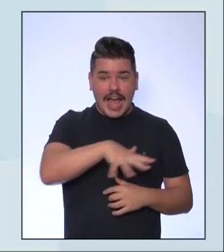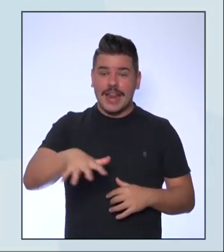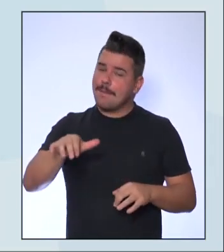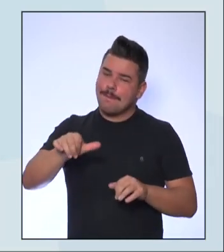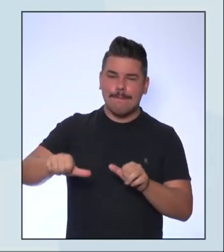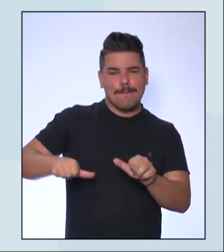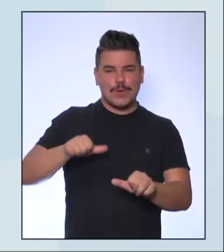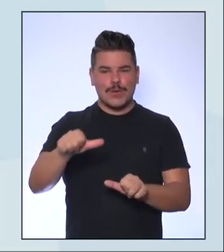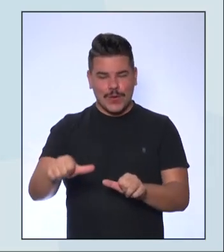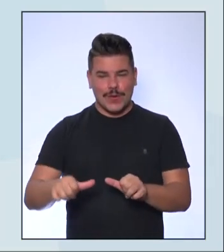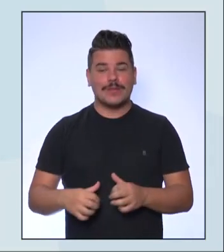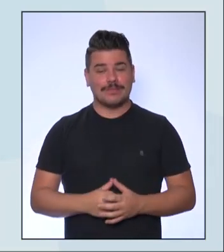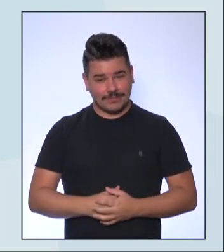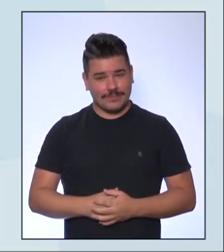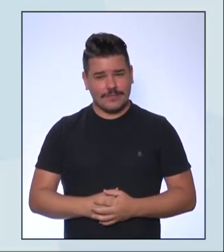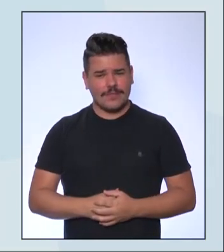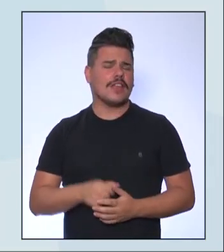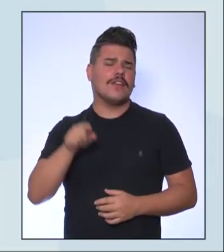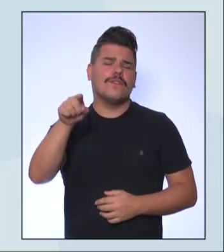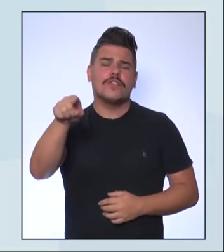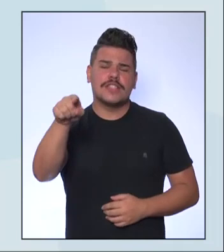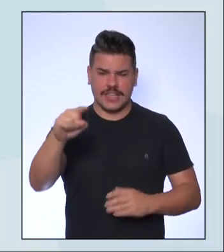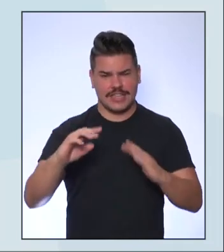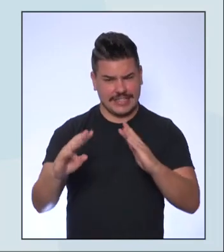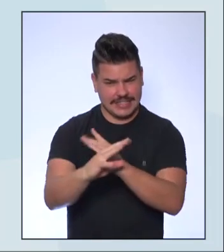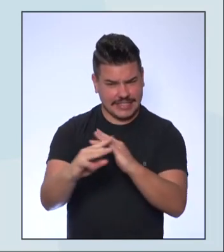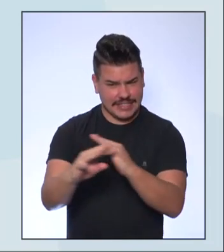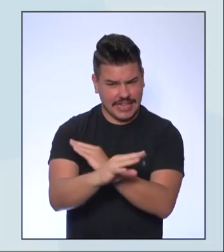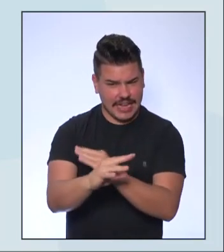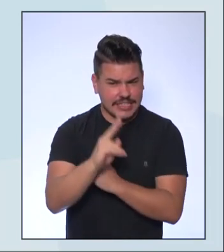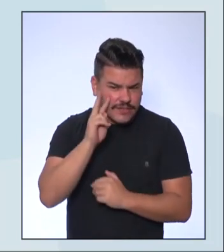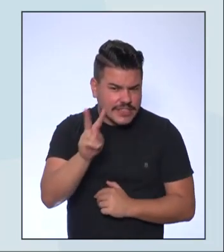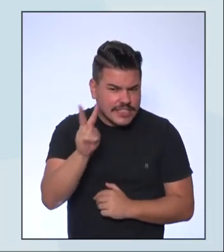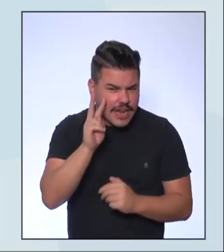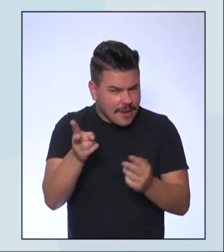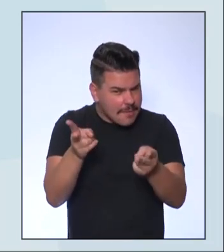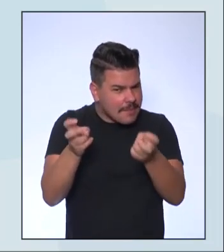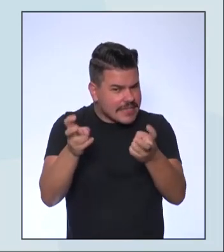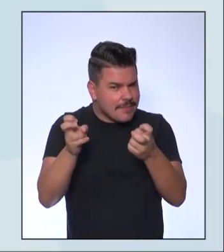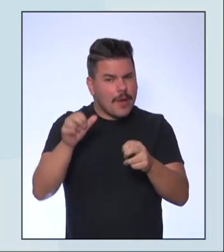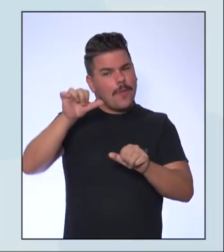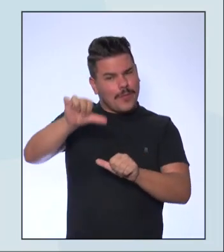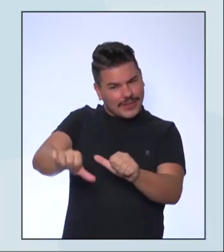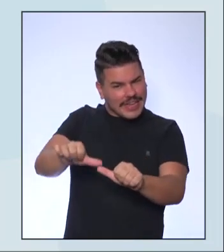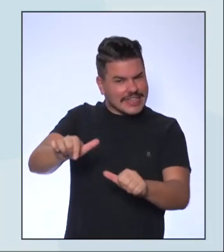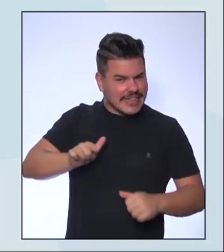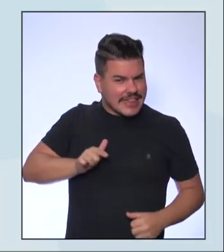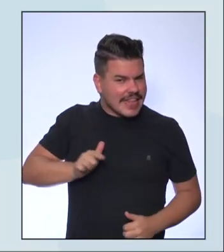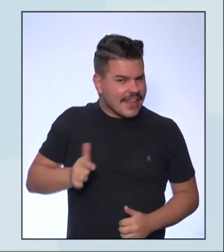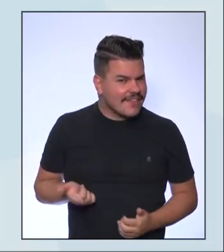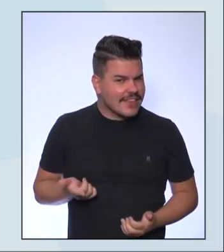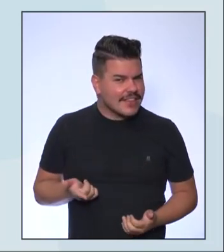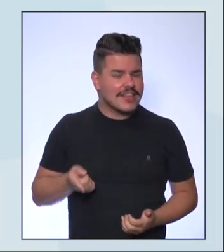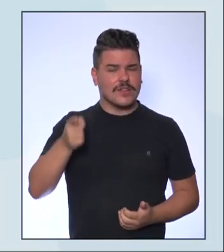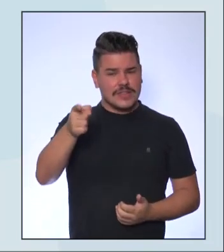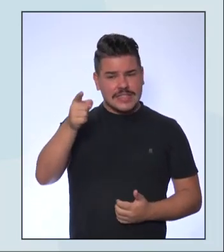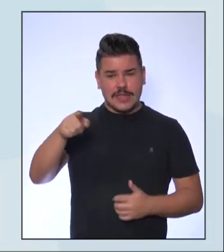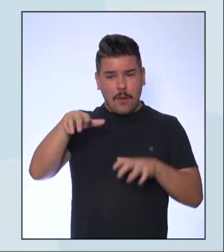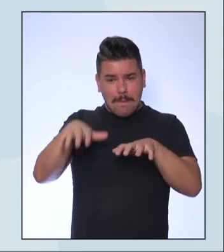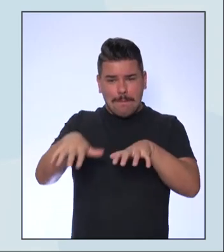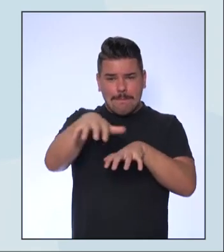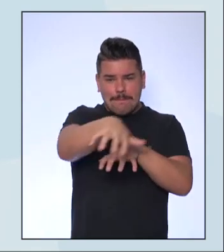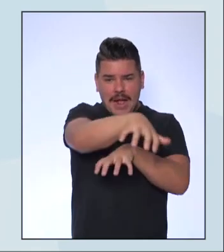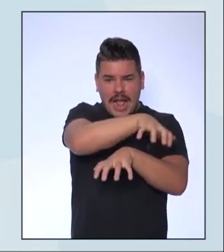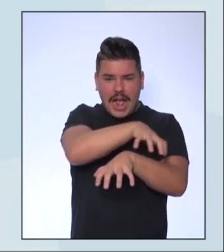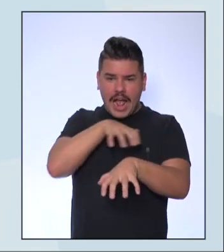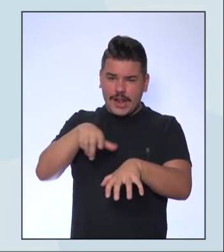urbanas nossas. Na cidade de vocês já viram alguma mudança assim? No bairro de vocês, vocês já viram falar